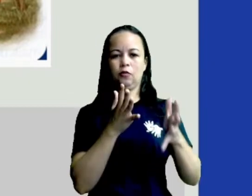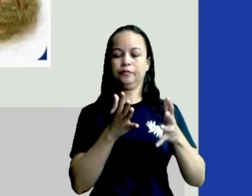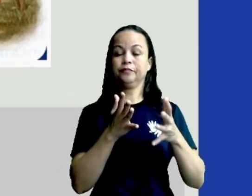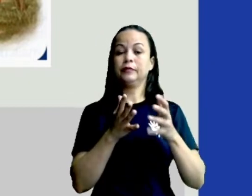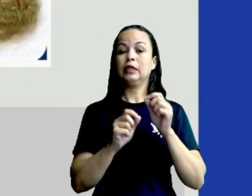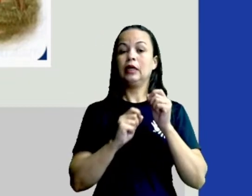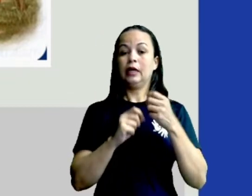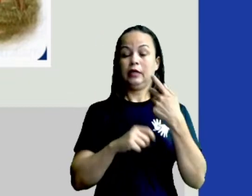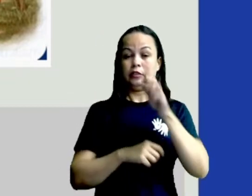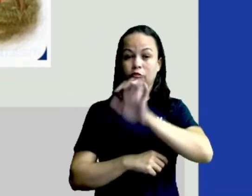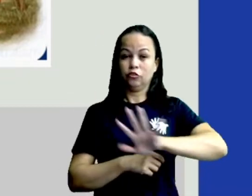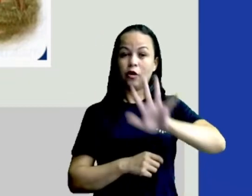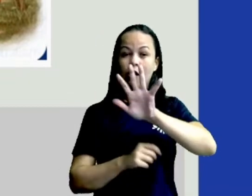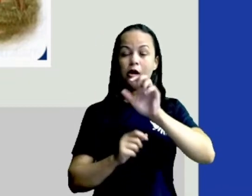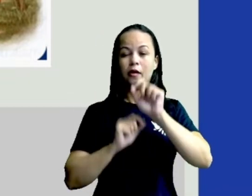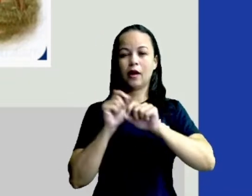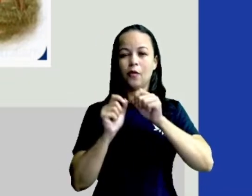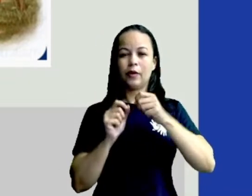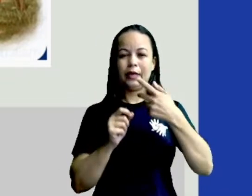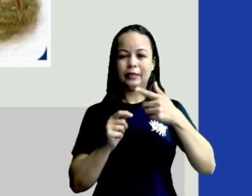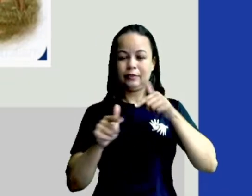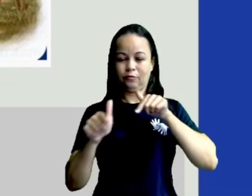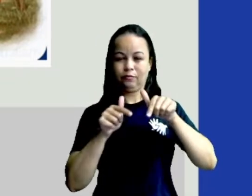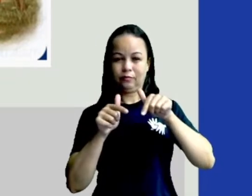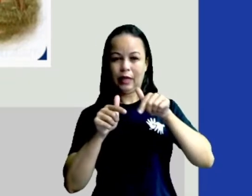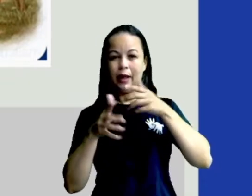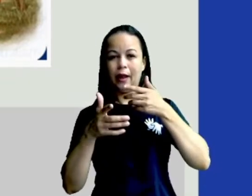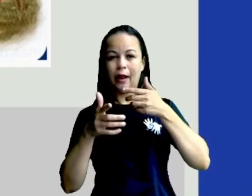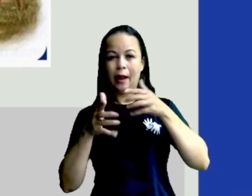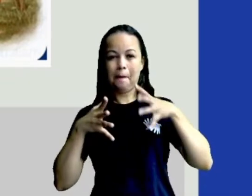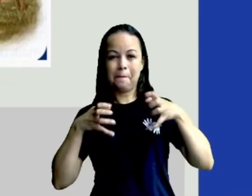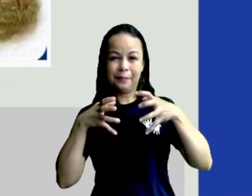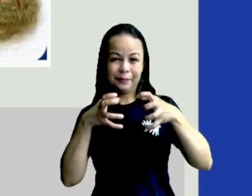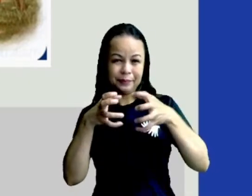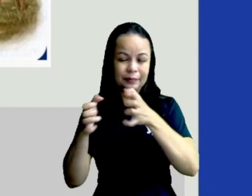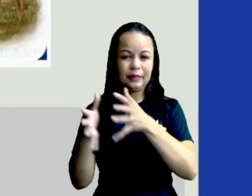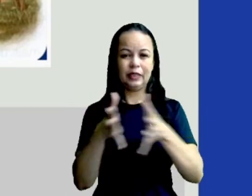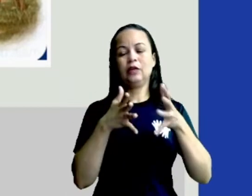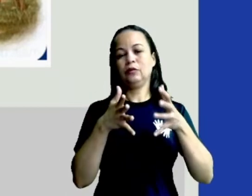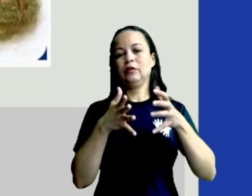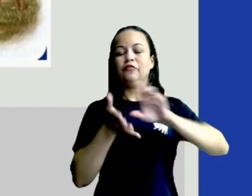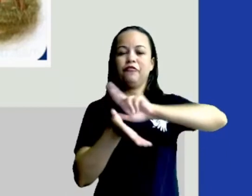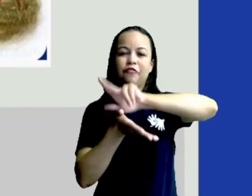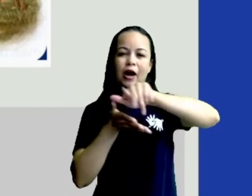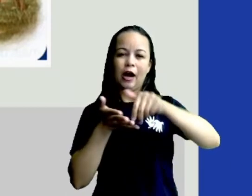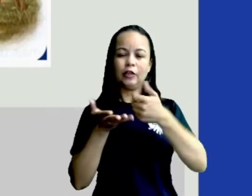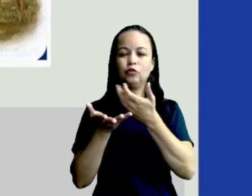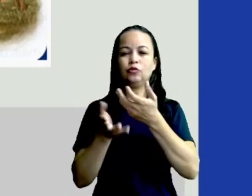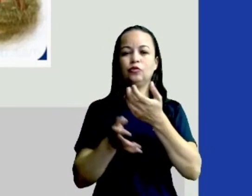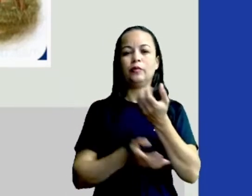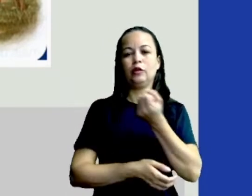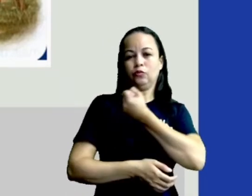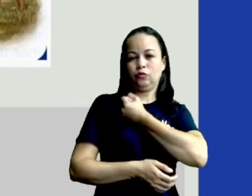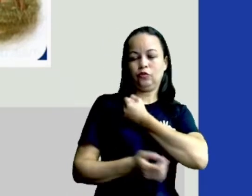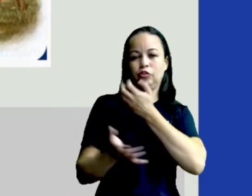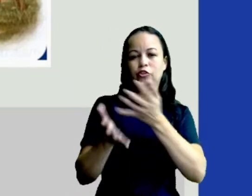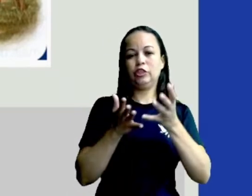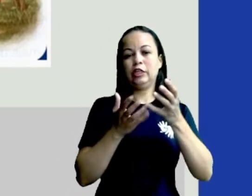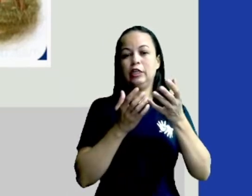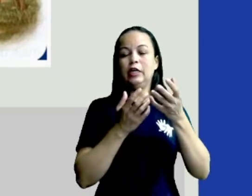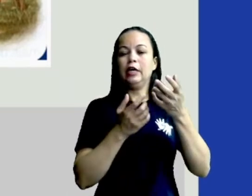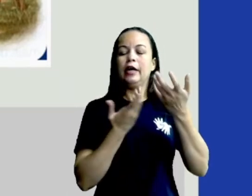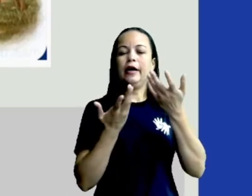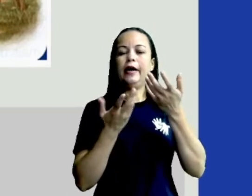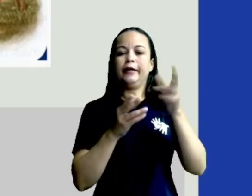geral, esses confrontos resultaram no extermínio de grande número de indígenas e na escravização de